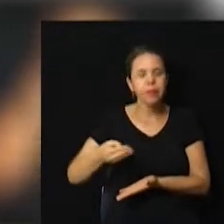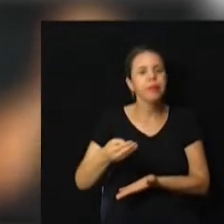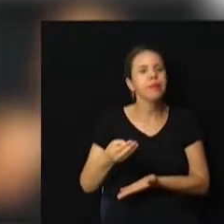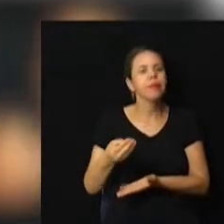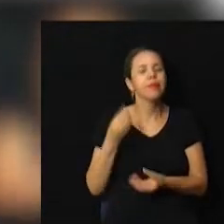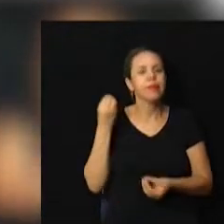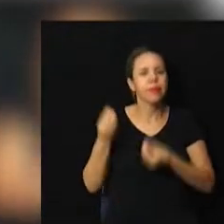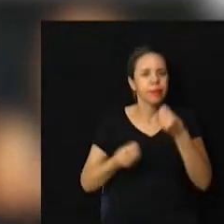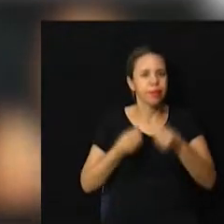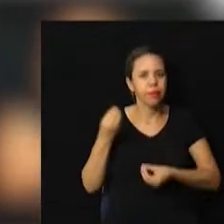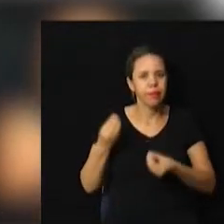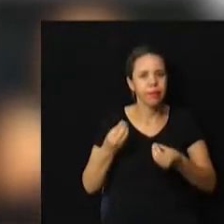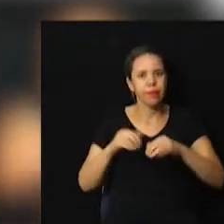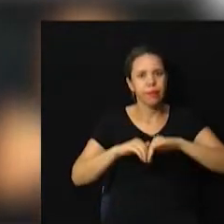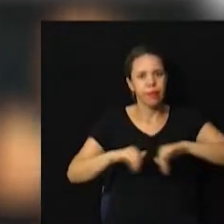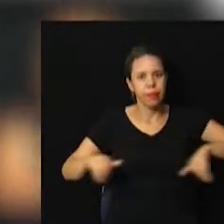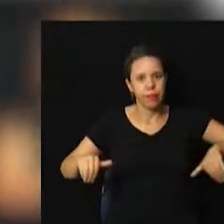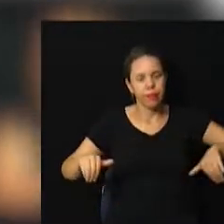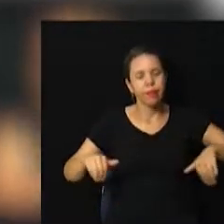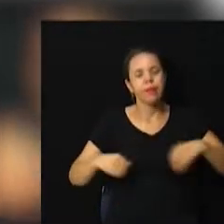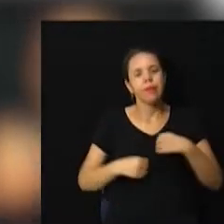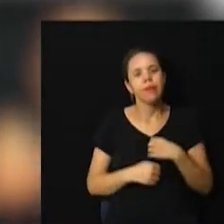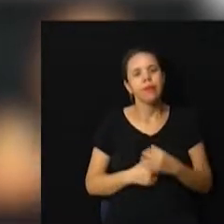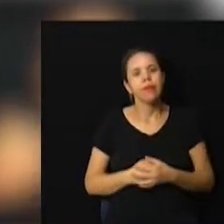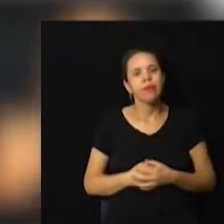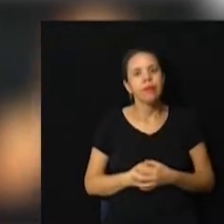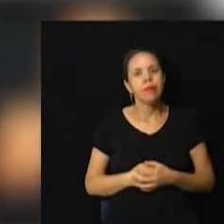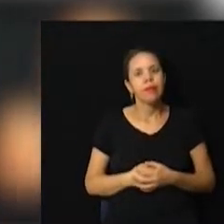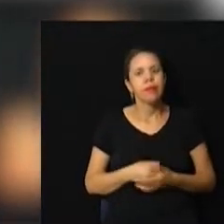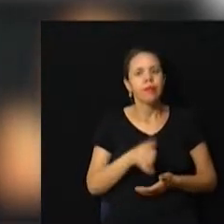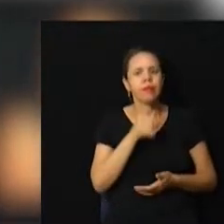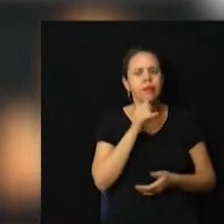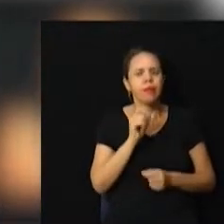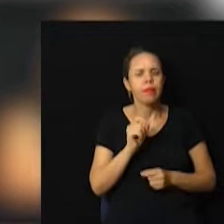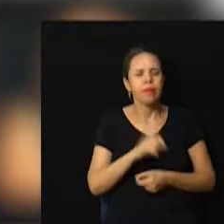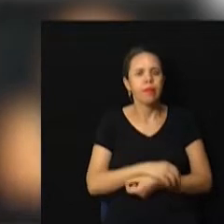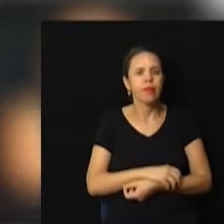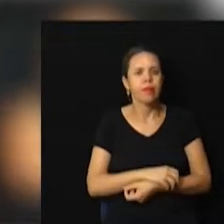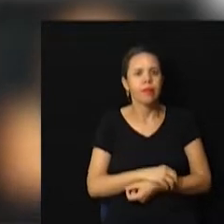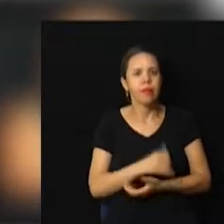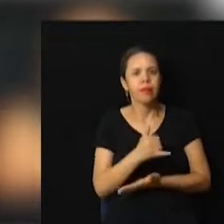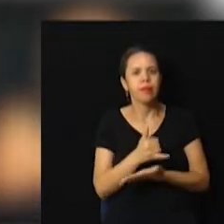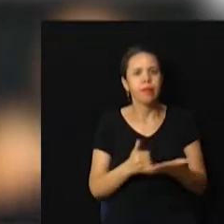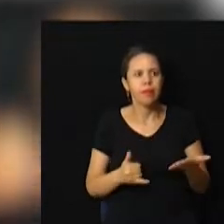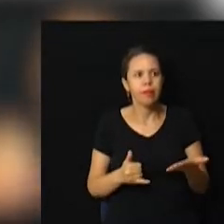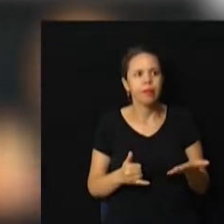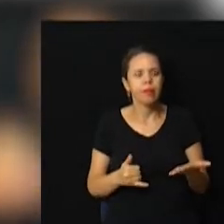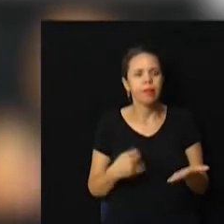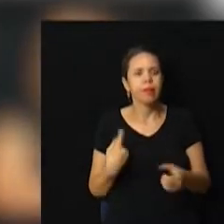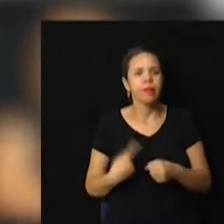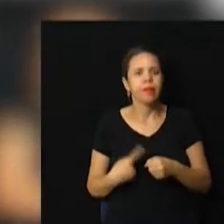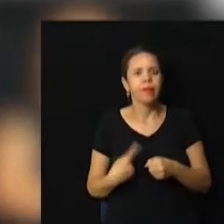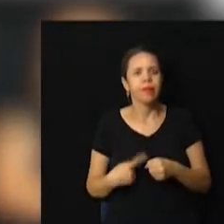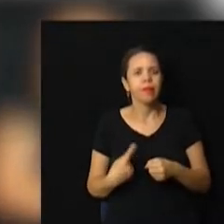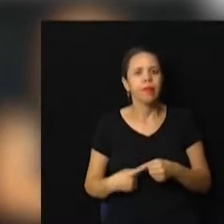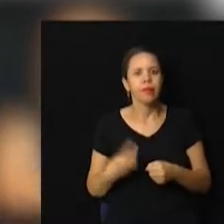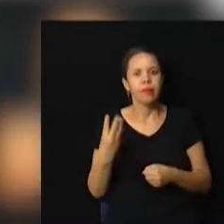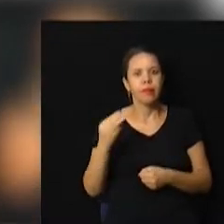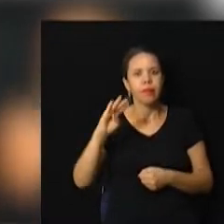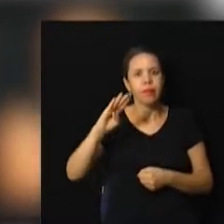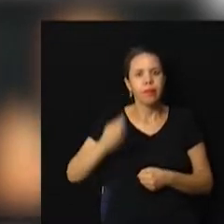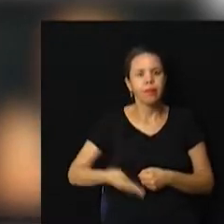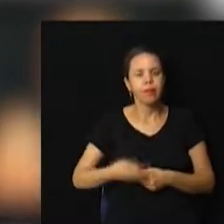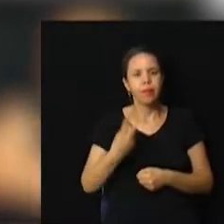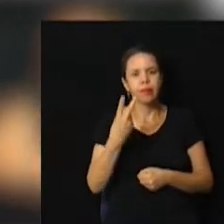bilhões é como essa divisão se procedeu. No caso dos impostos da parte municipal,